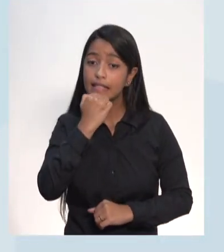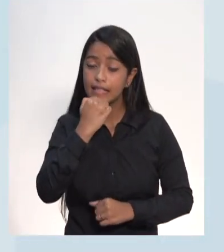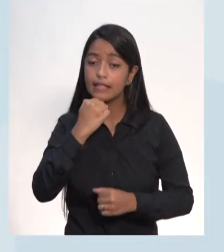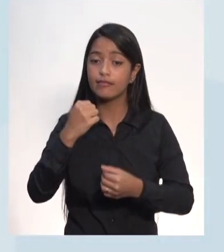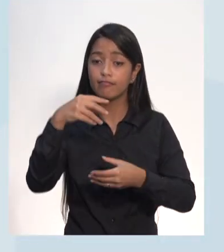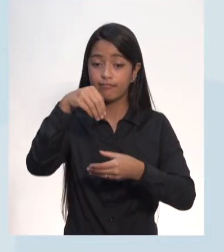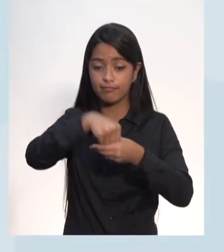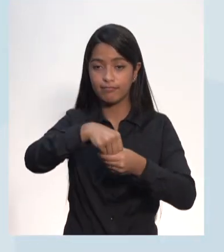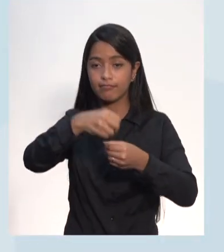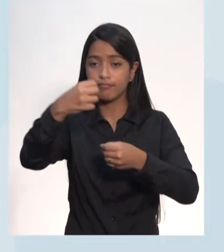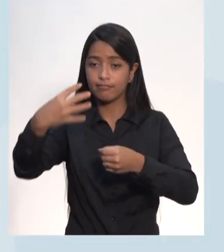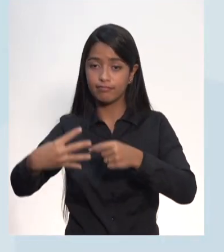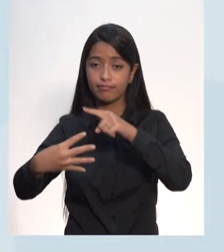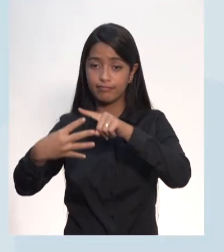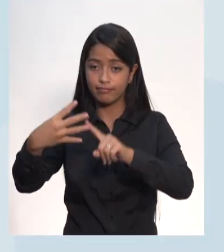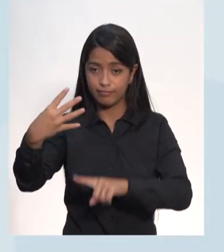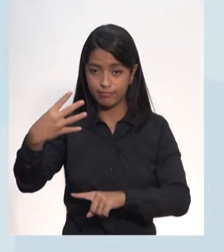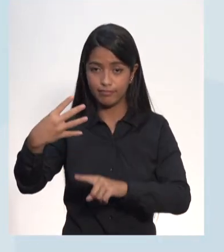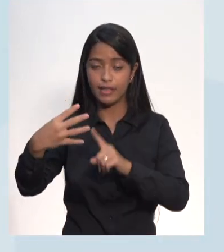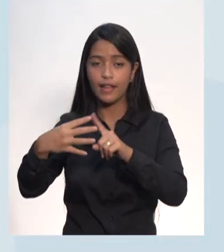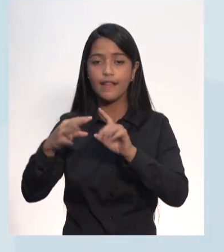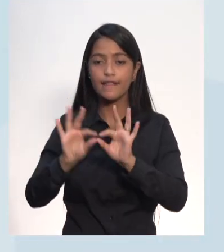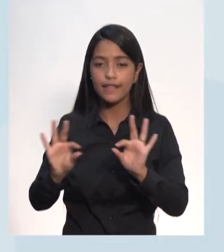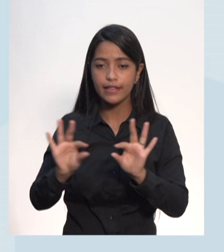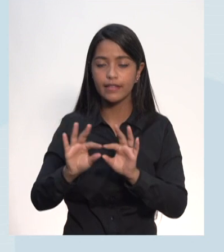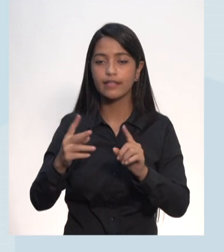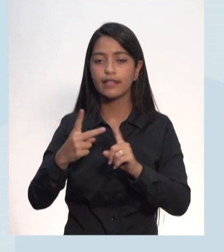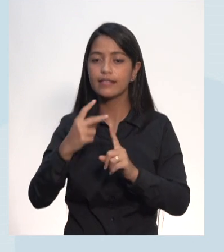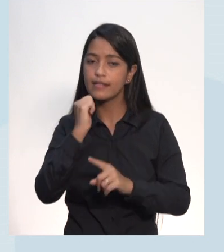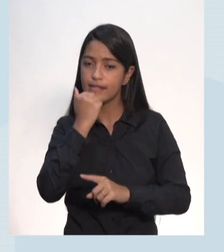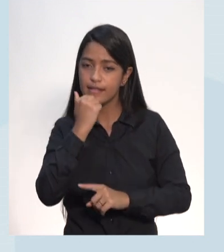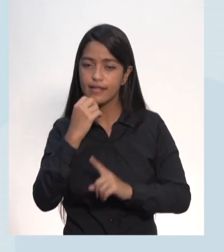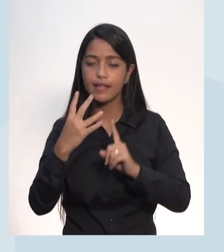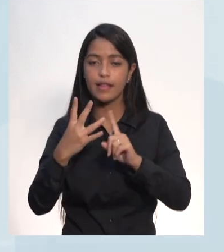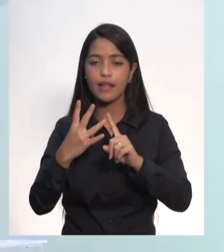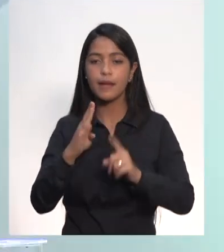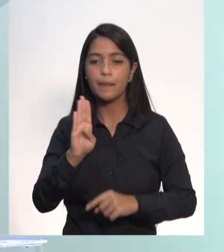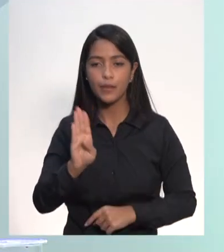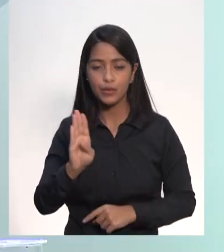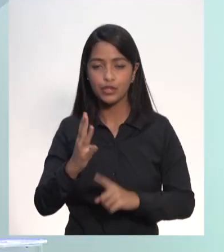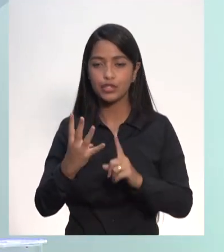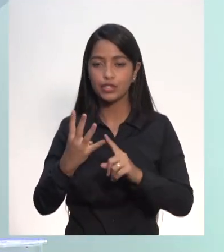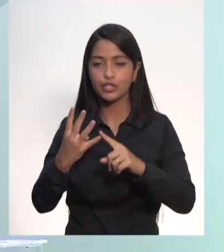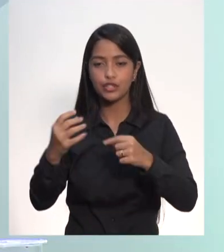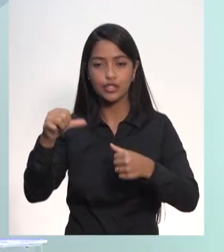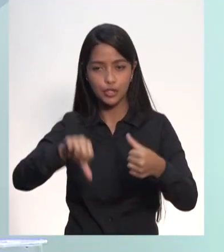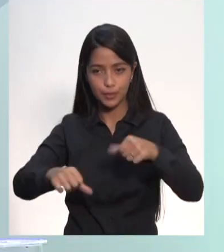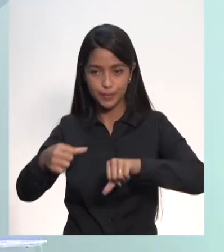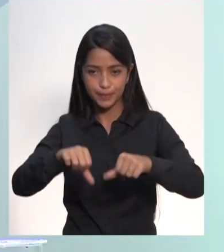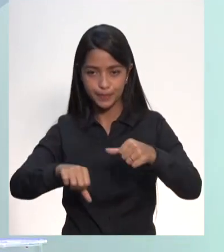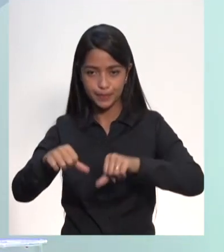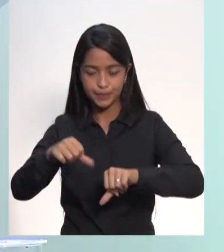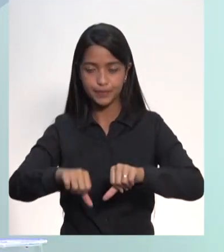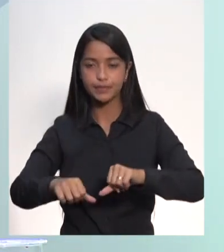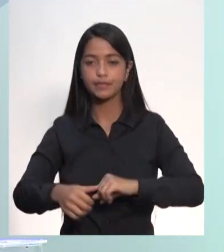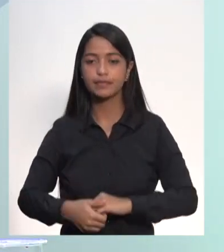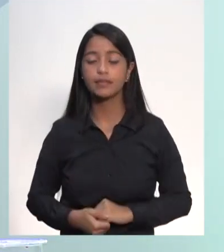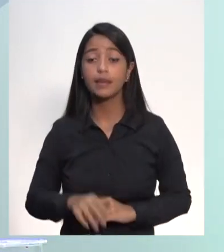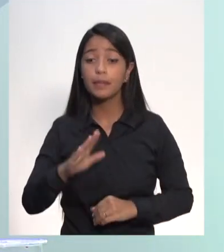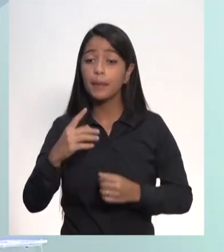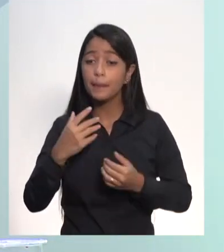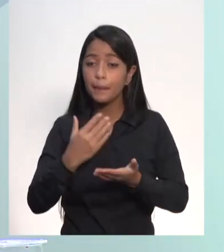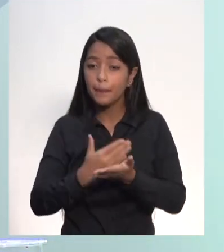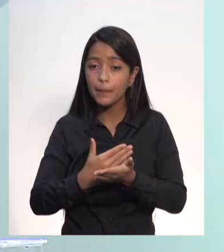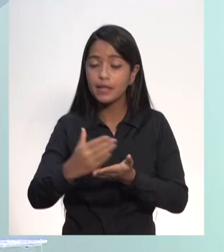física, biologia e química, mas vamos falar primeiro dos anos de ciências no ensino fundamental e fazer uma